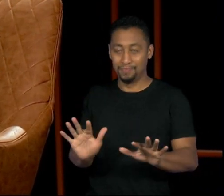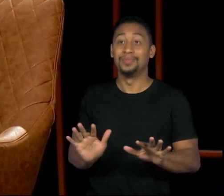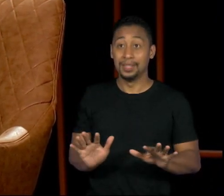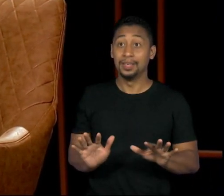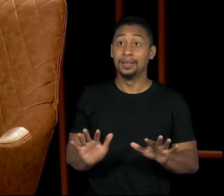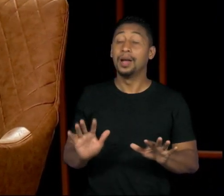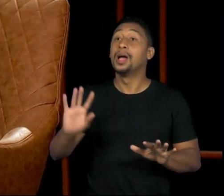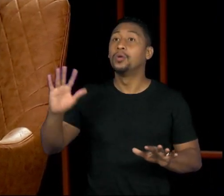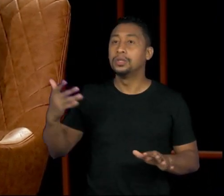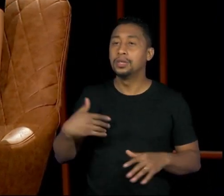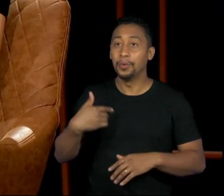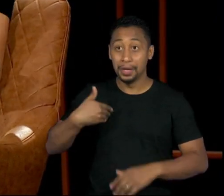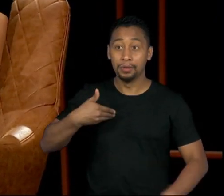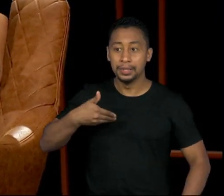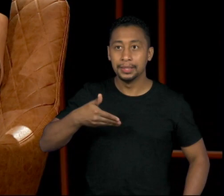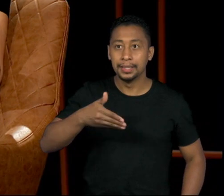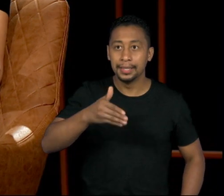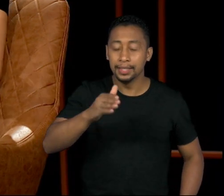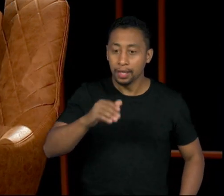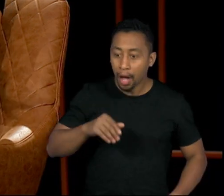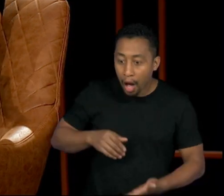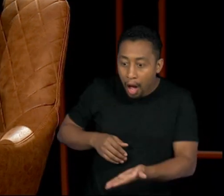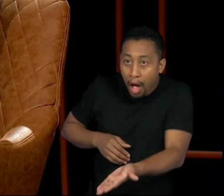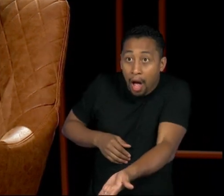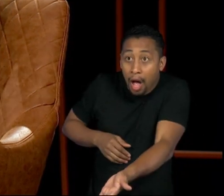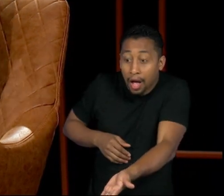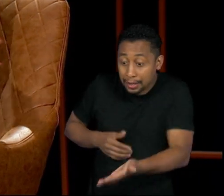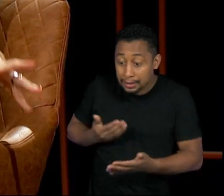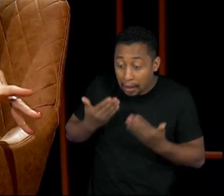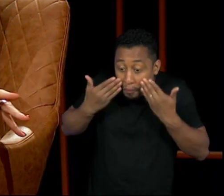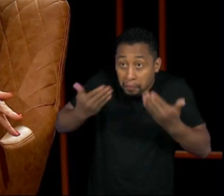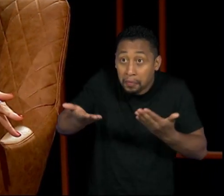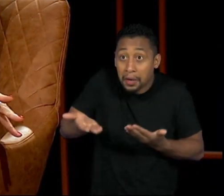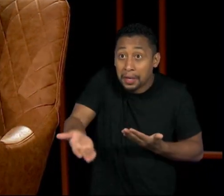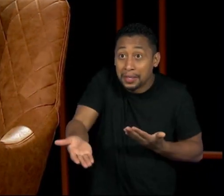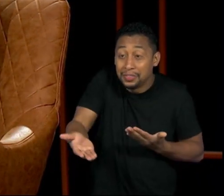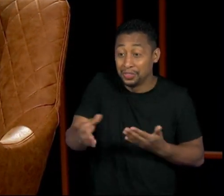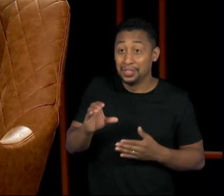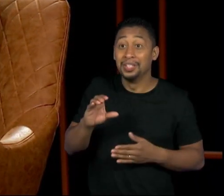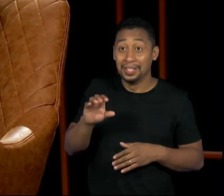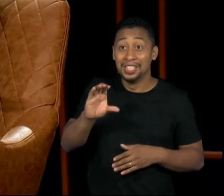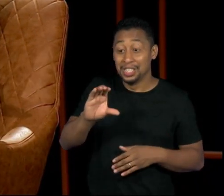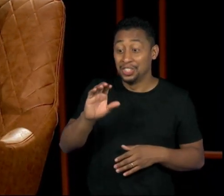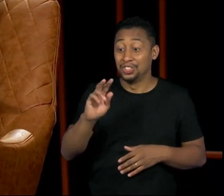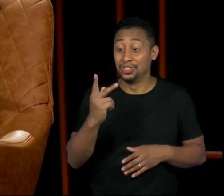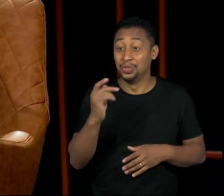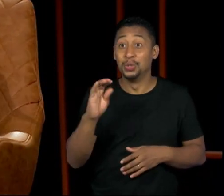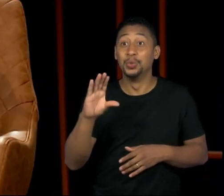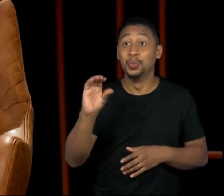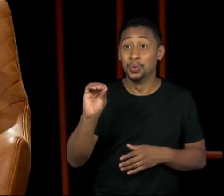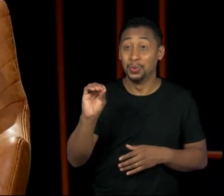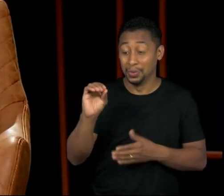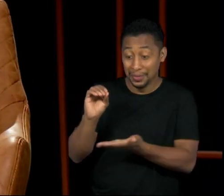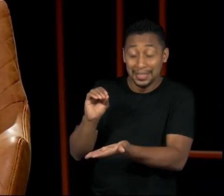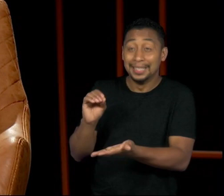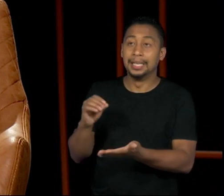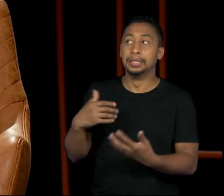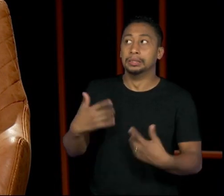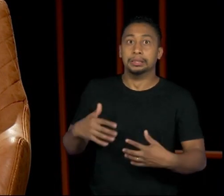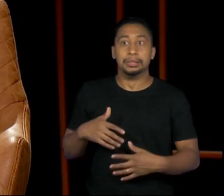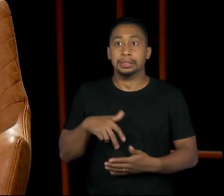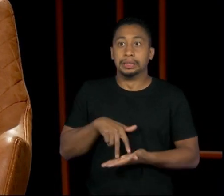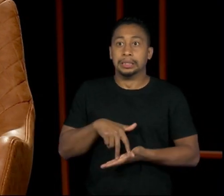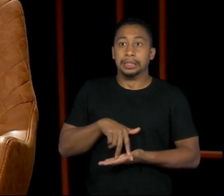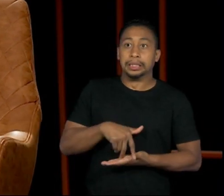Buarque ali do lado do piano. Comecei a tremer e Mário já puxa o Retrato em Branco e Preto, que é uma das canções, na minha opinião,